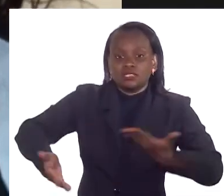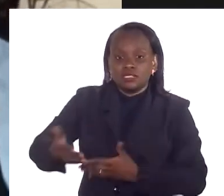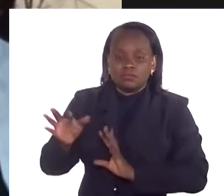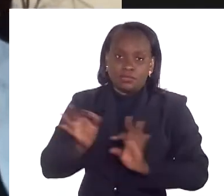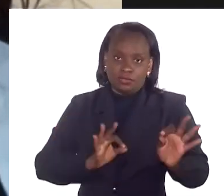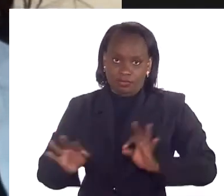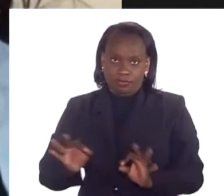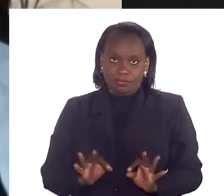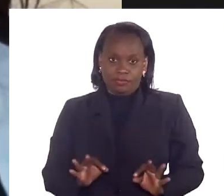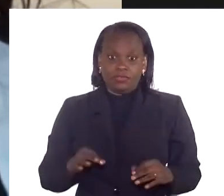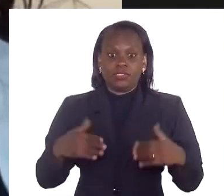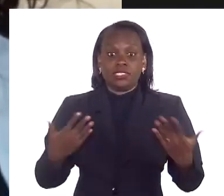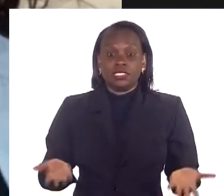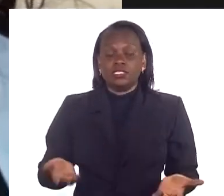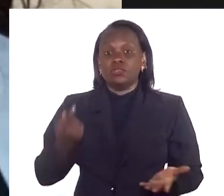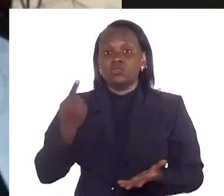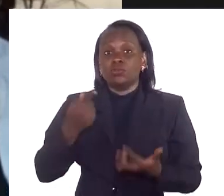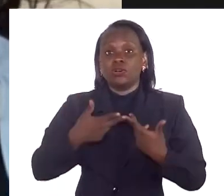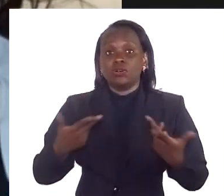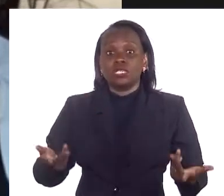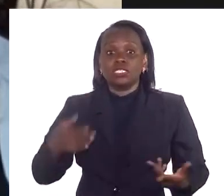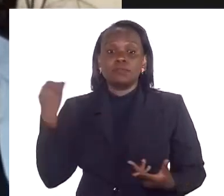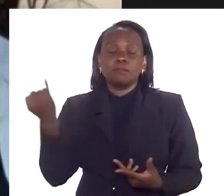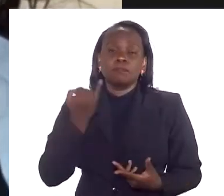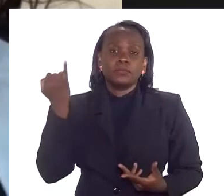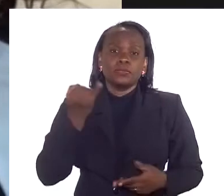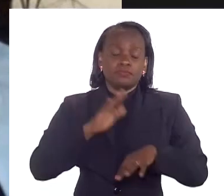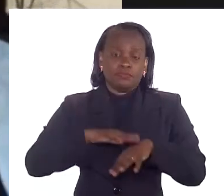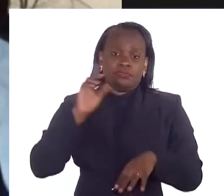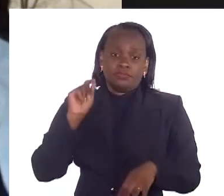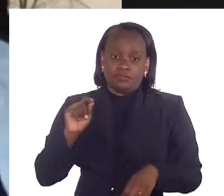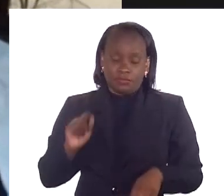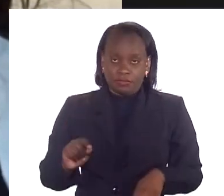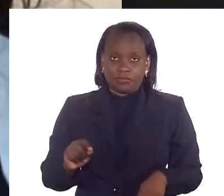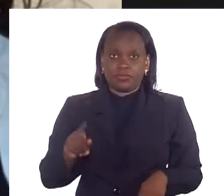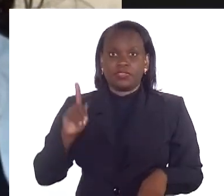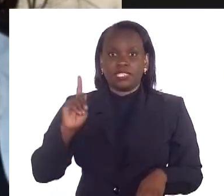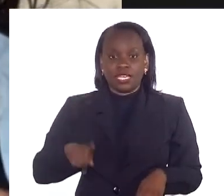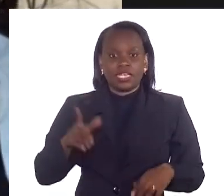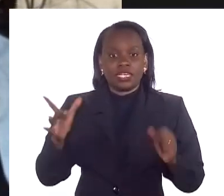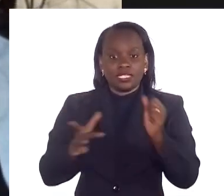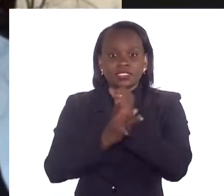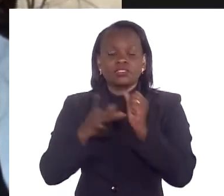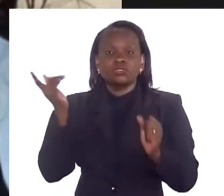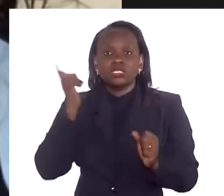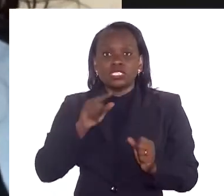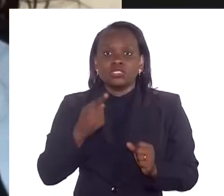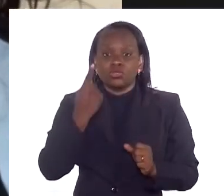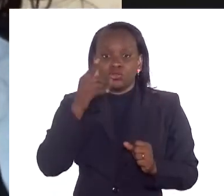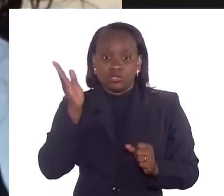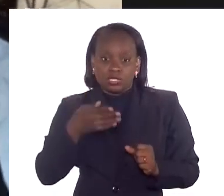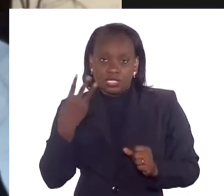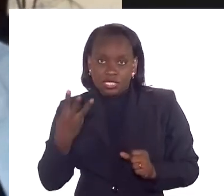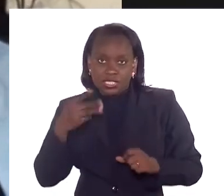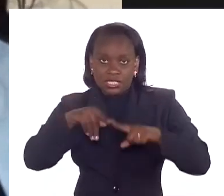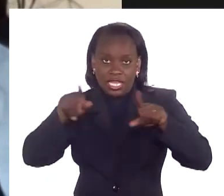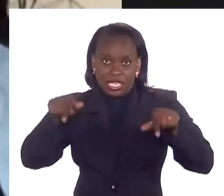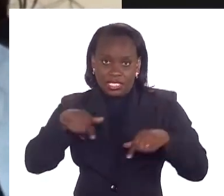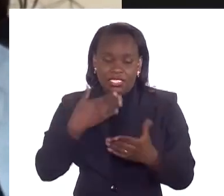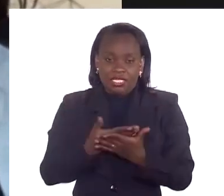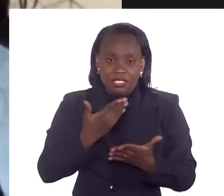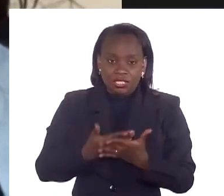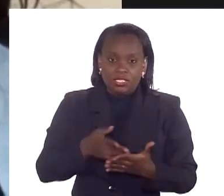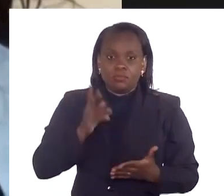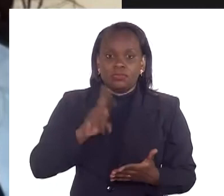essa troca de planejamento. E para isso, uma coisa é fundamental, né, que é a garantia do 1/3 em sala de aula